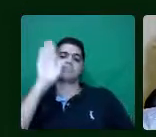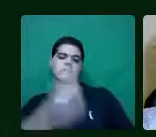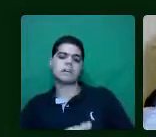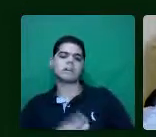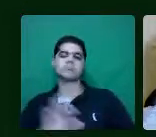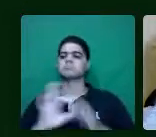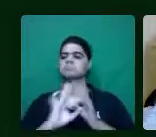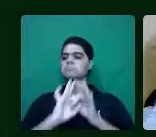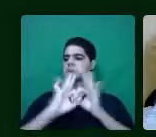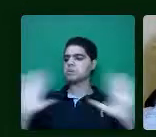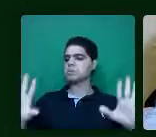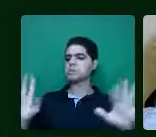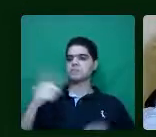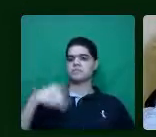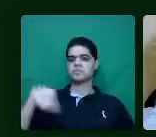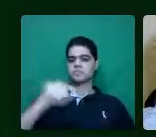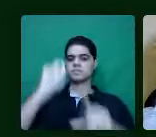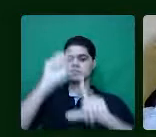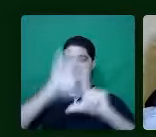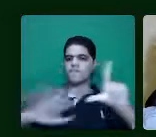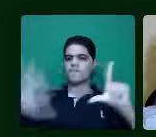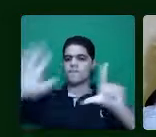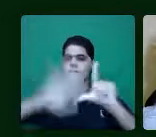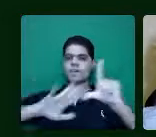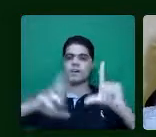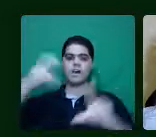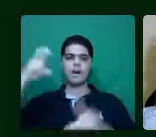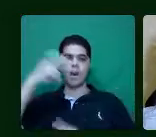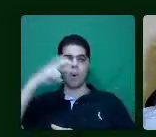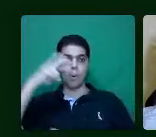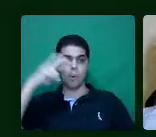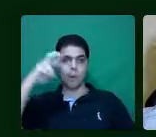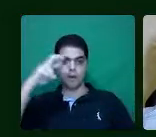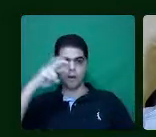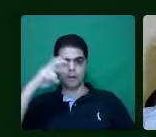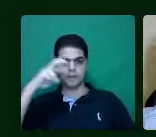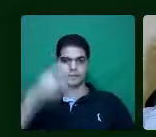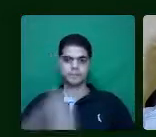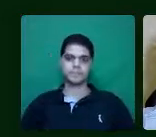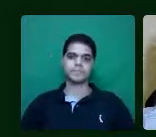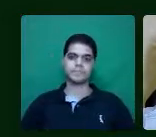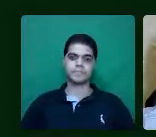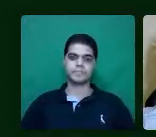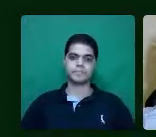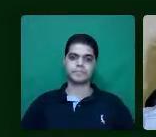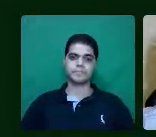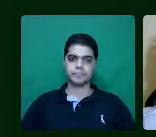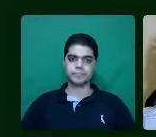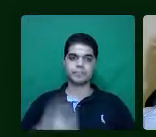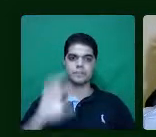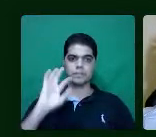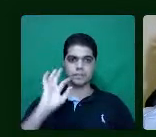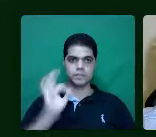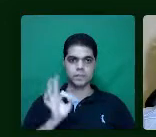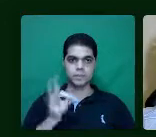estiver disponível, basta ficar online na plataforma. Beleza? Então, acho que respondi a questão dos